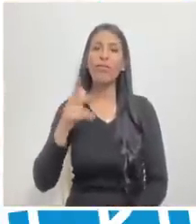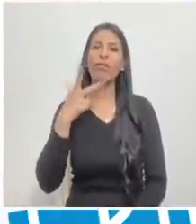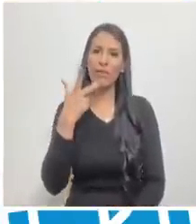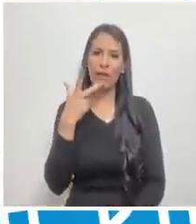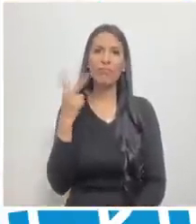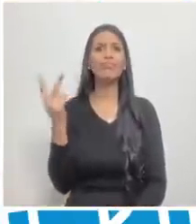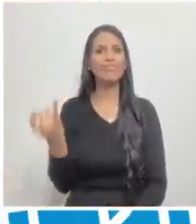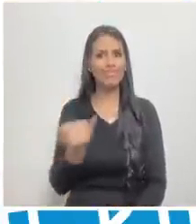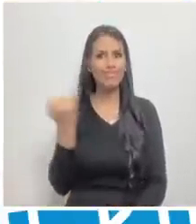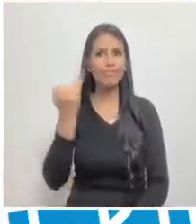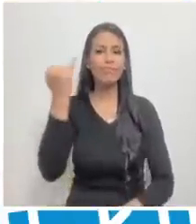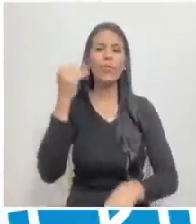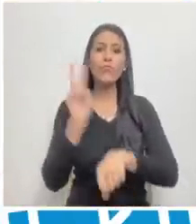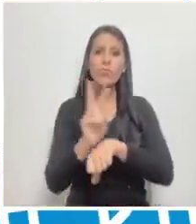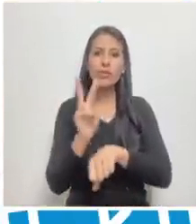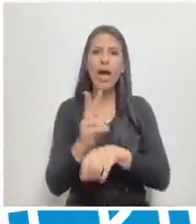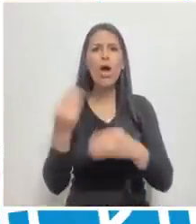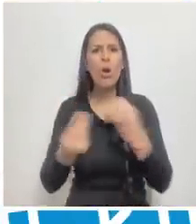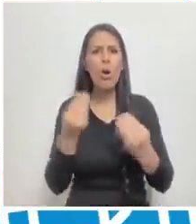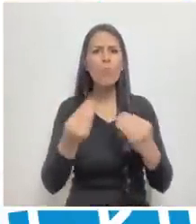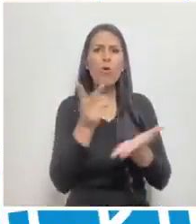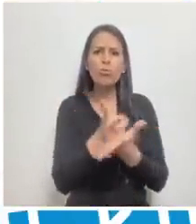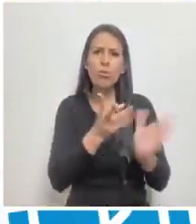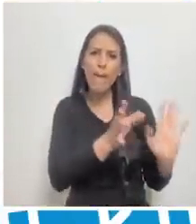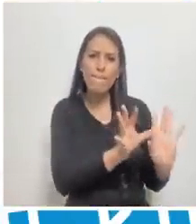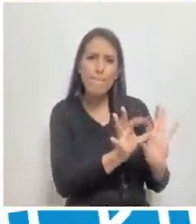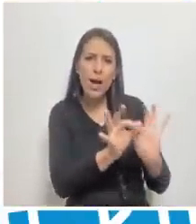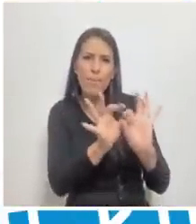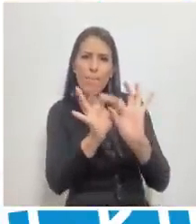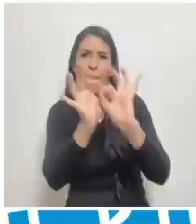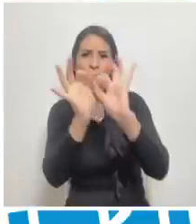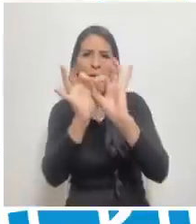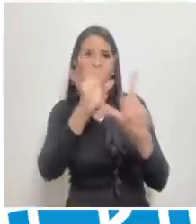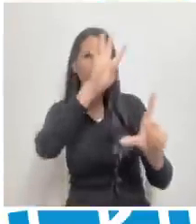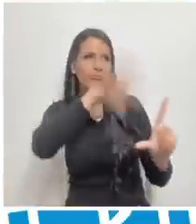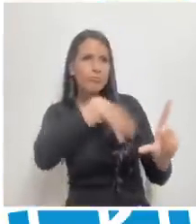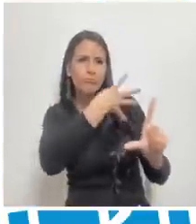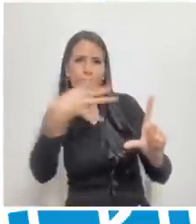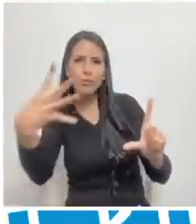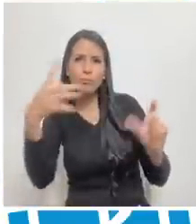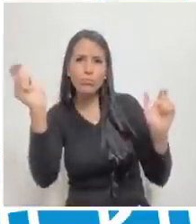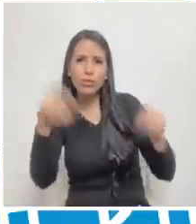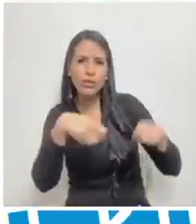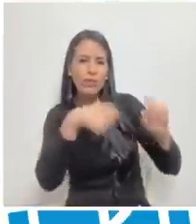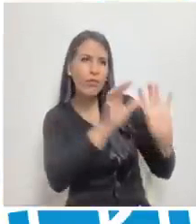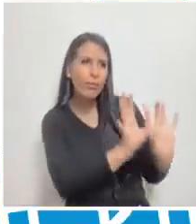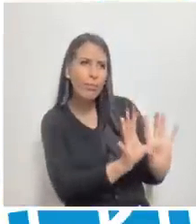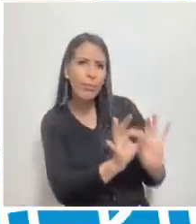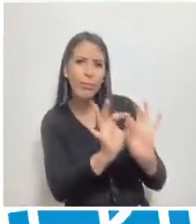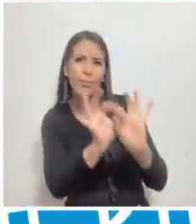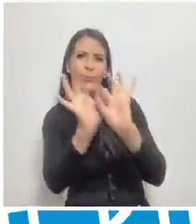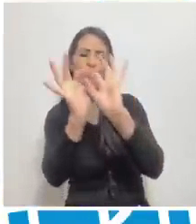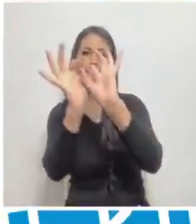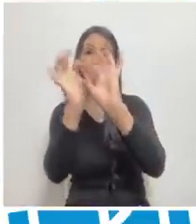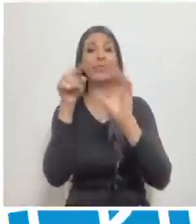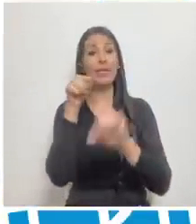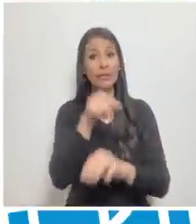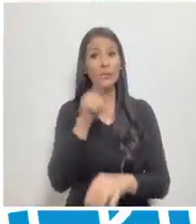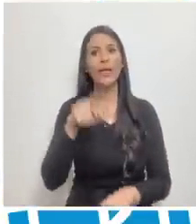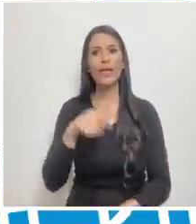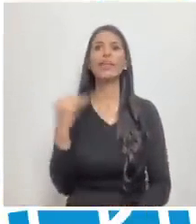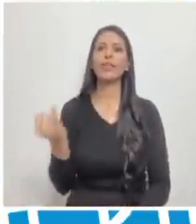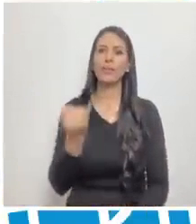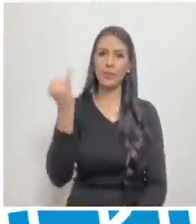como é possível manter a mesma escala, eu acho que esse é um ponto de grande relevância. Só lembrando que